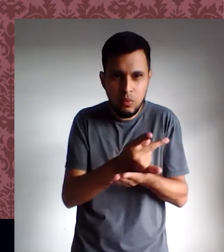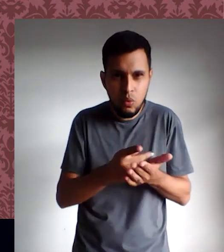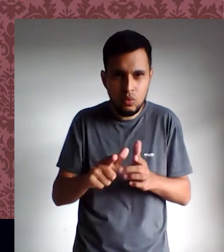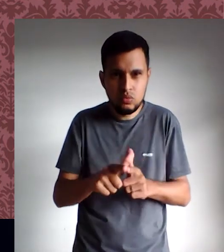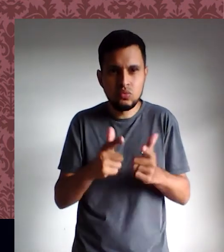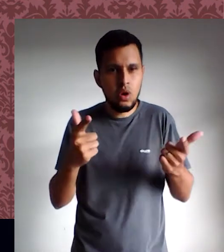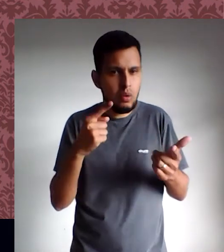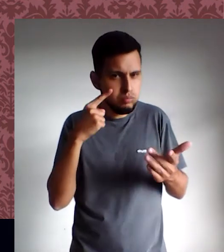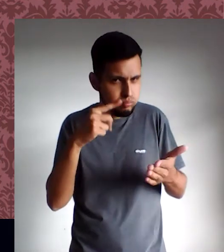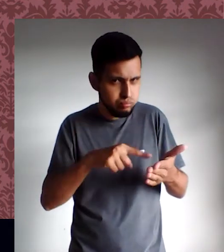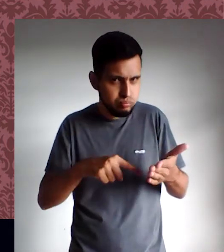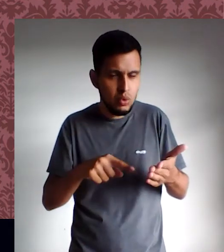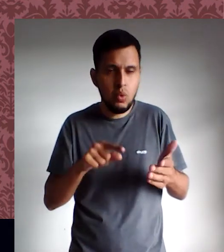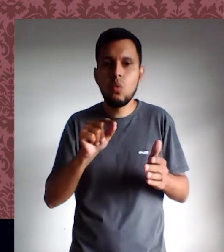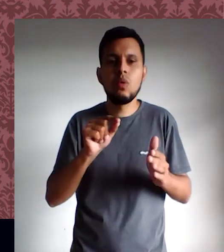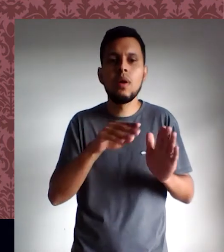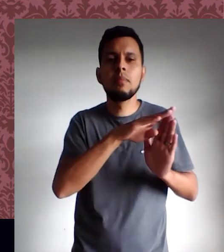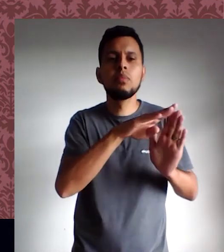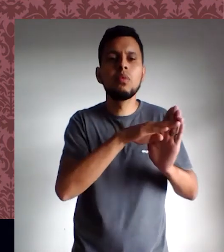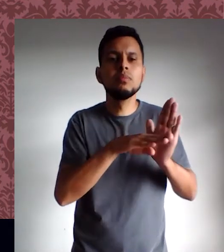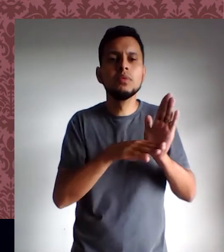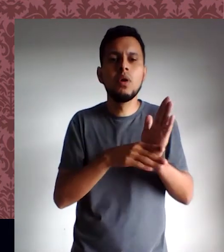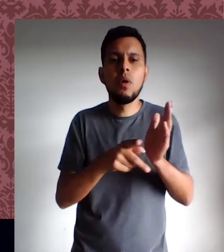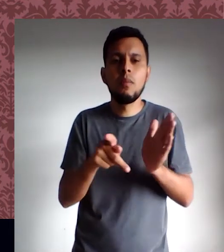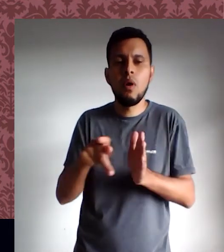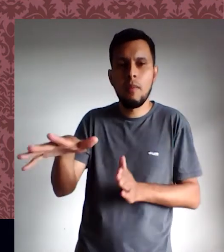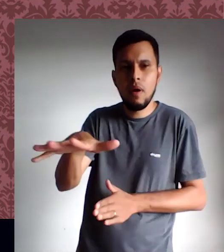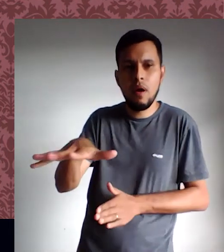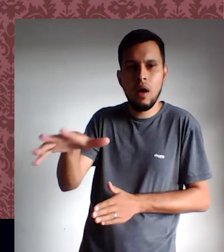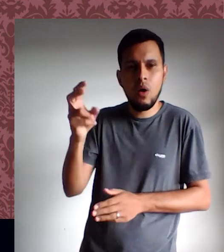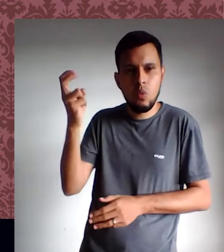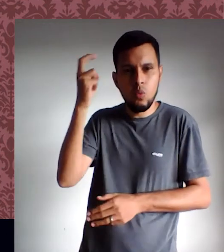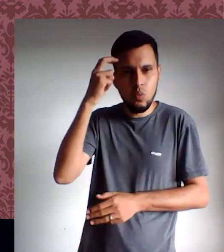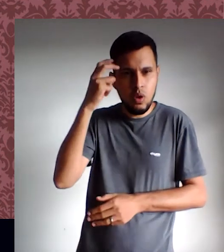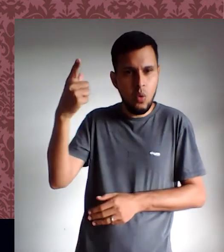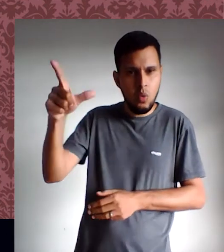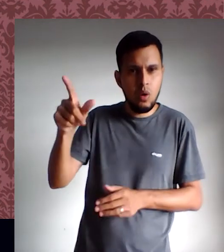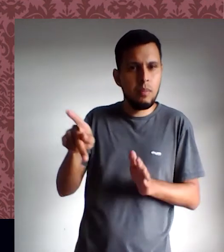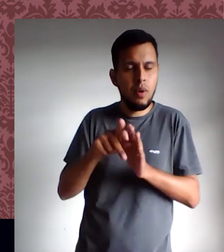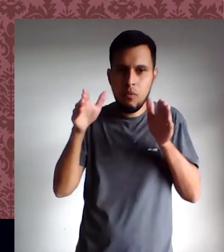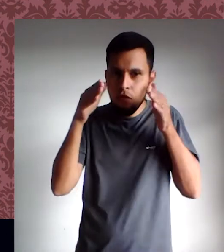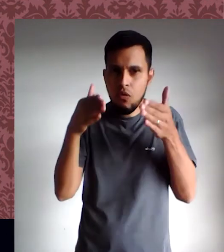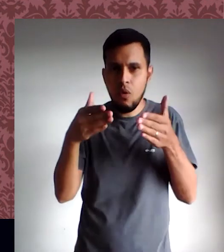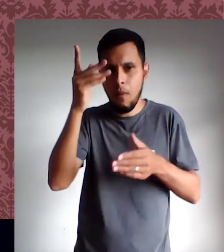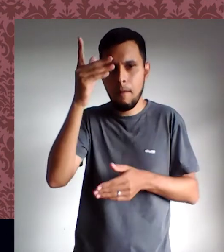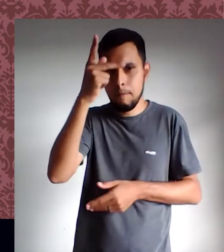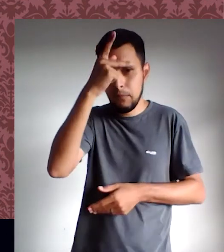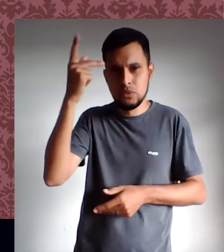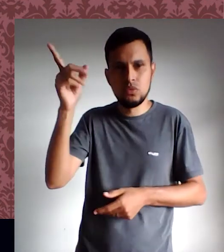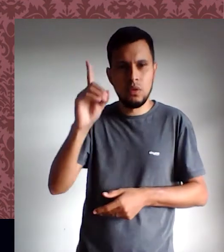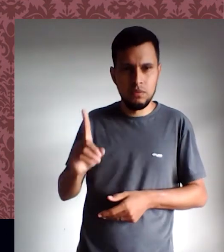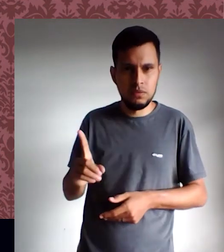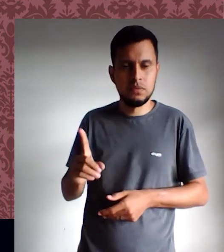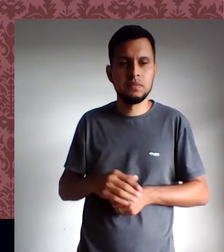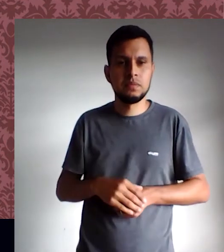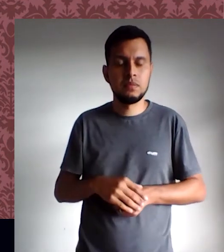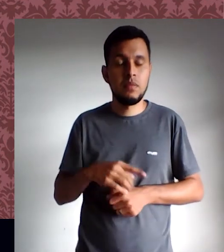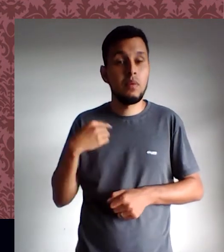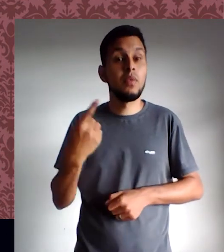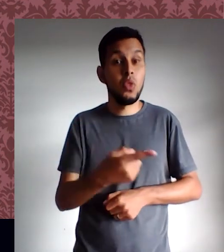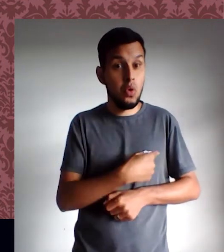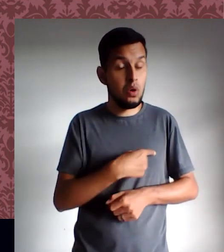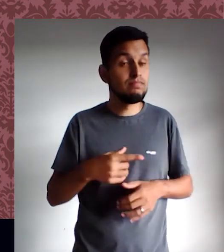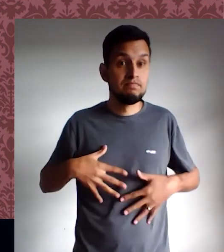exemplo, programações em outros espaços culturais que fossem voltados para pessoas com deficiência. Isso para a gente é um